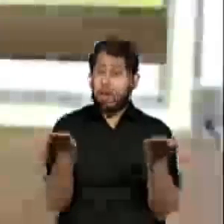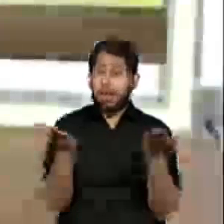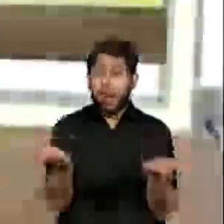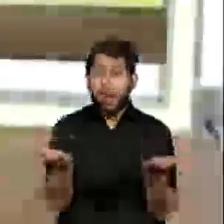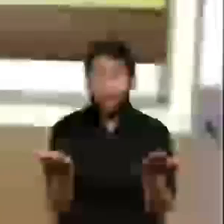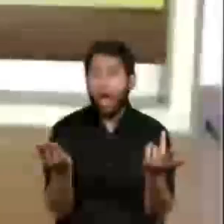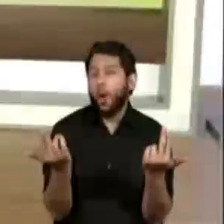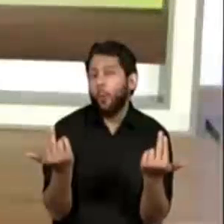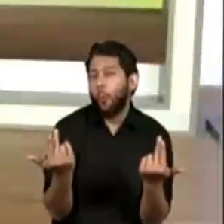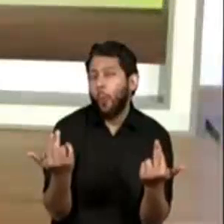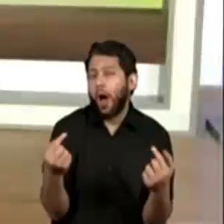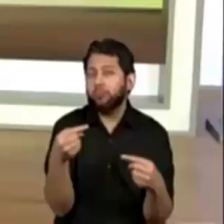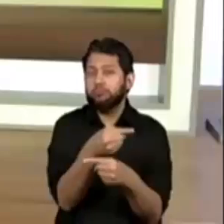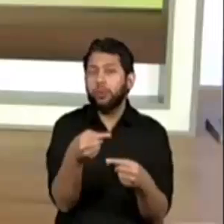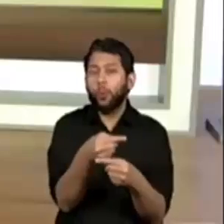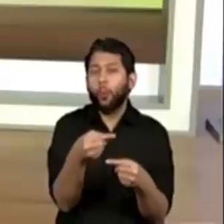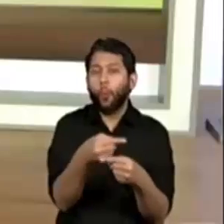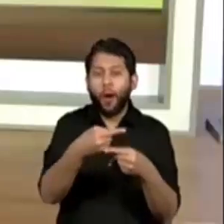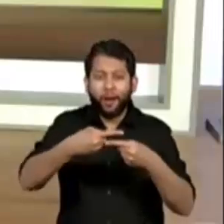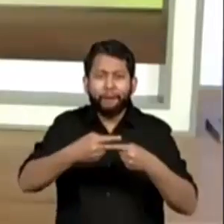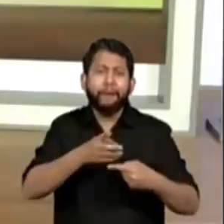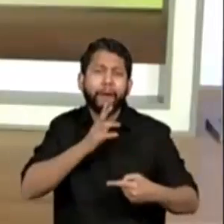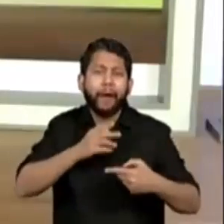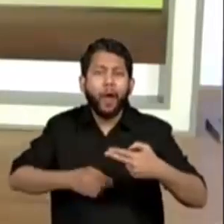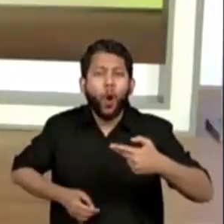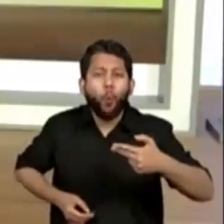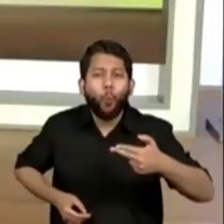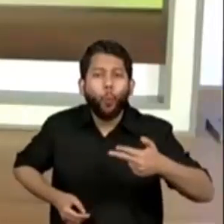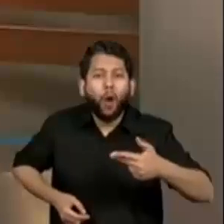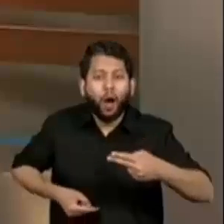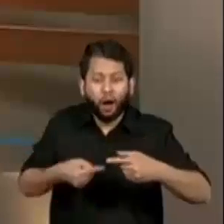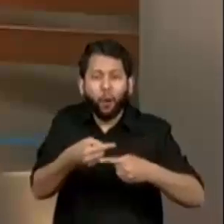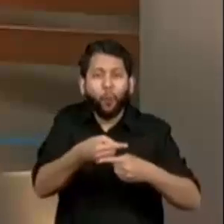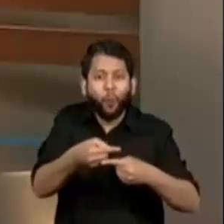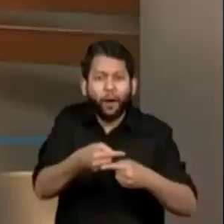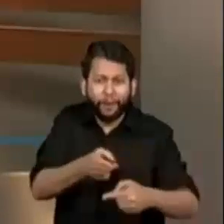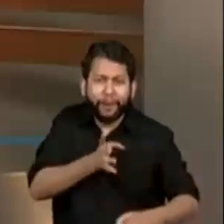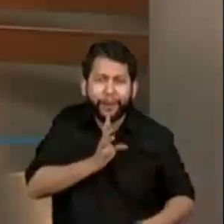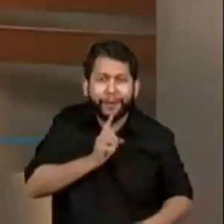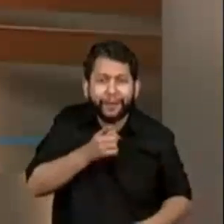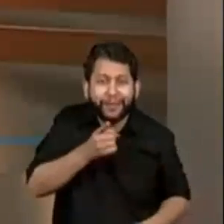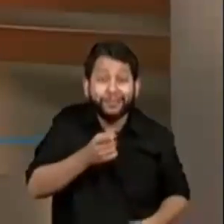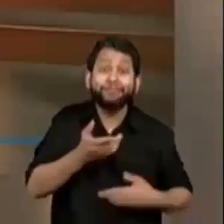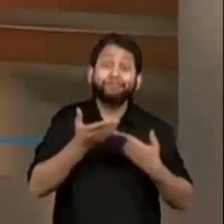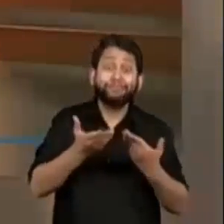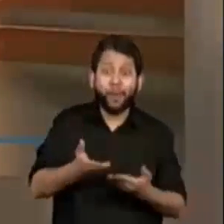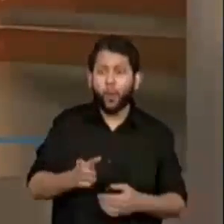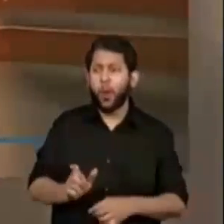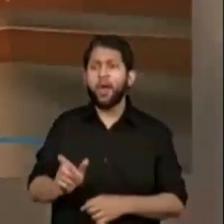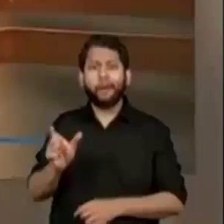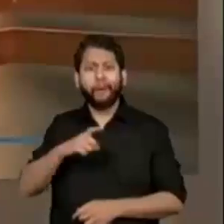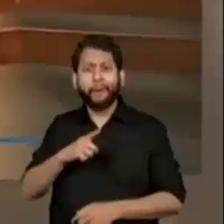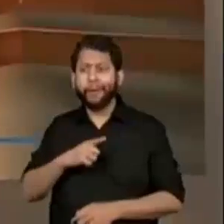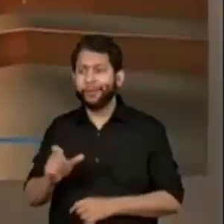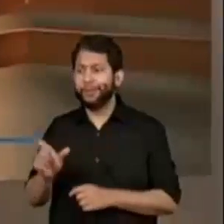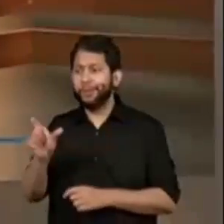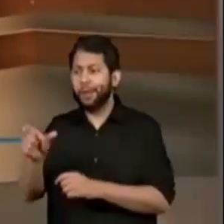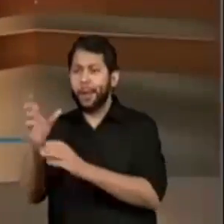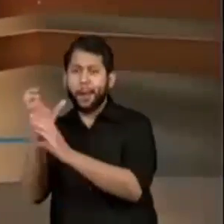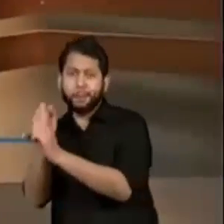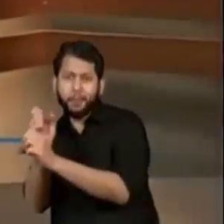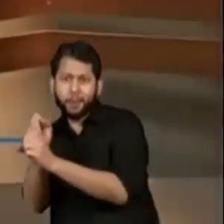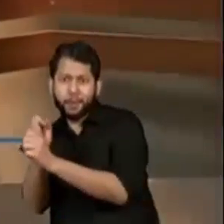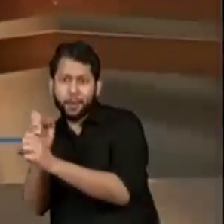aula. Certo, pessoal? E aí, alguns professores falaram assim, né? Lá na nossa primeira aula. Professora, qual